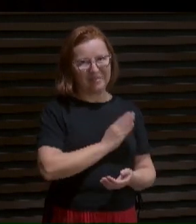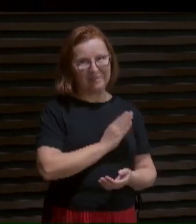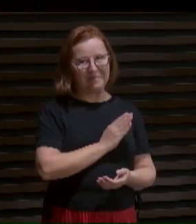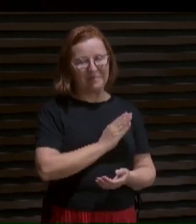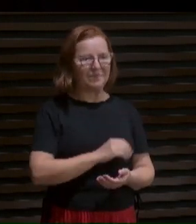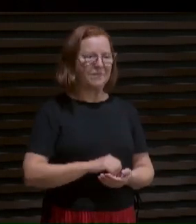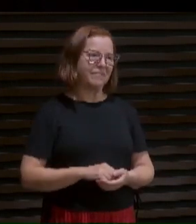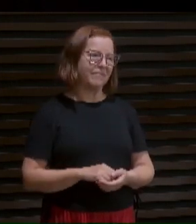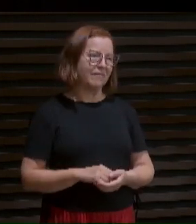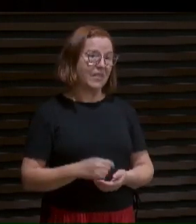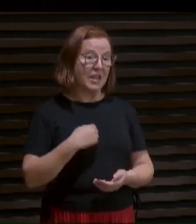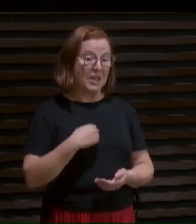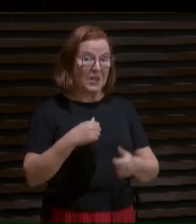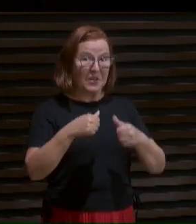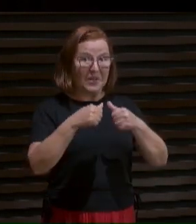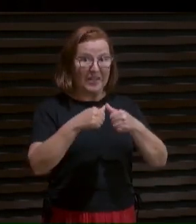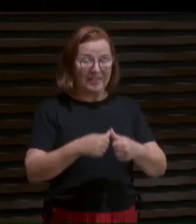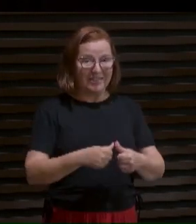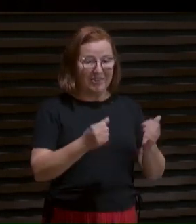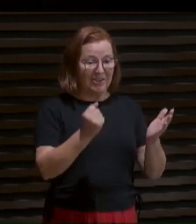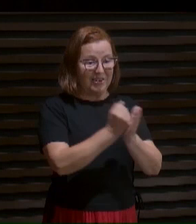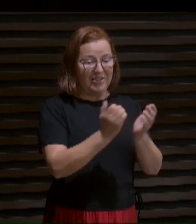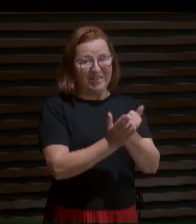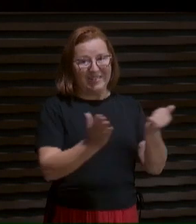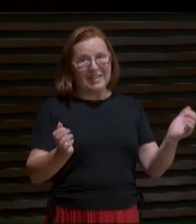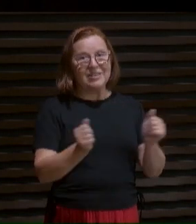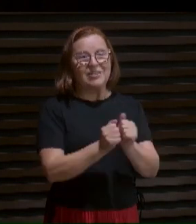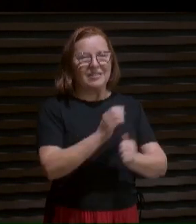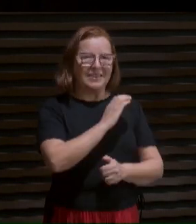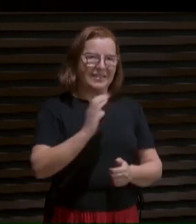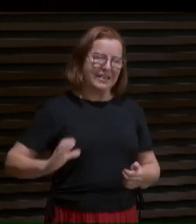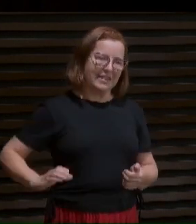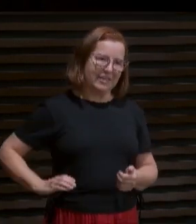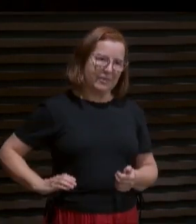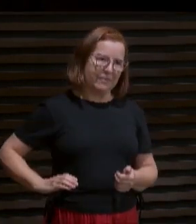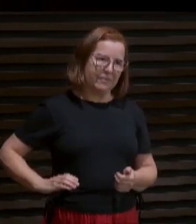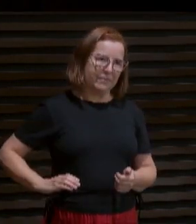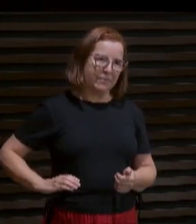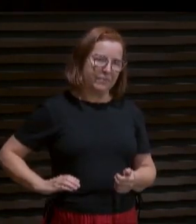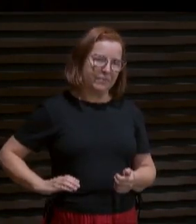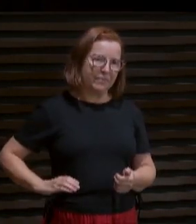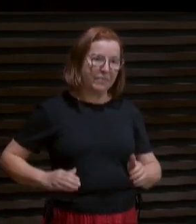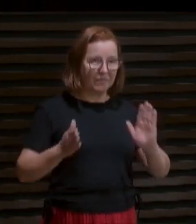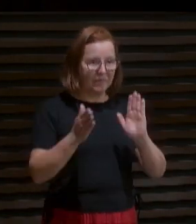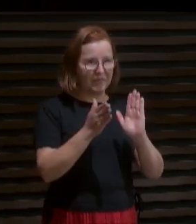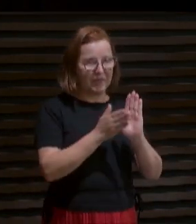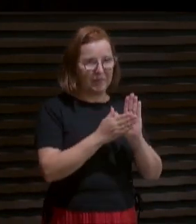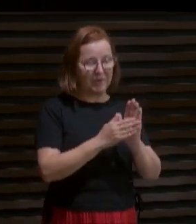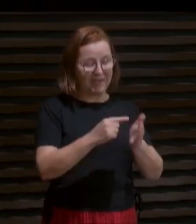E eu estou crucificado com Cristo. É o projeto do